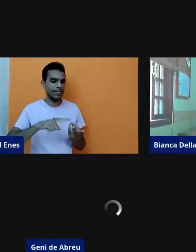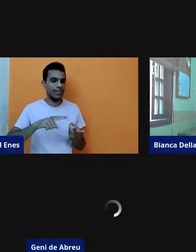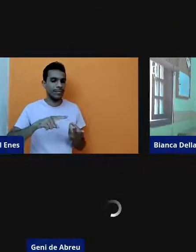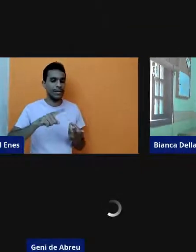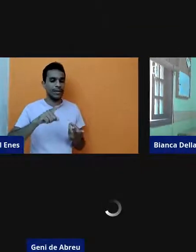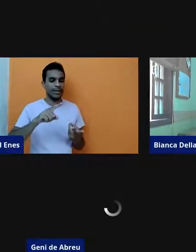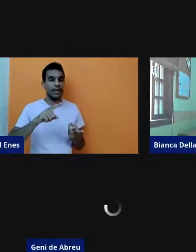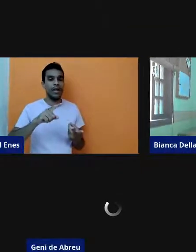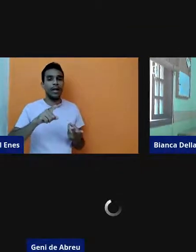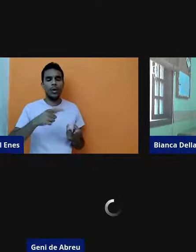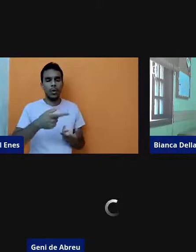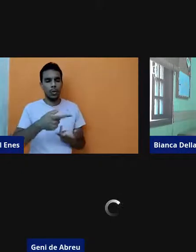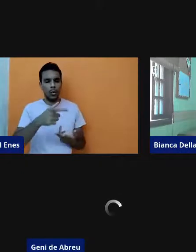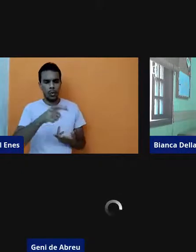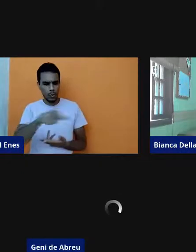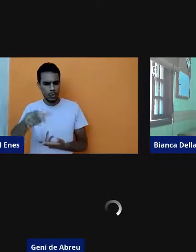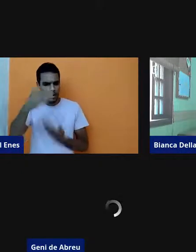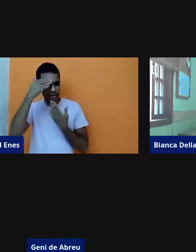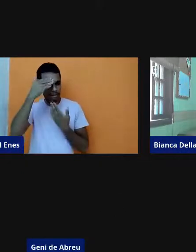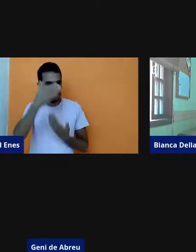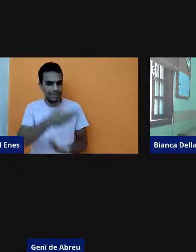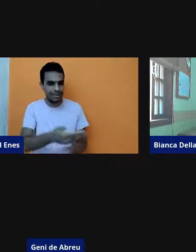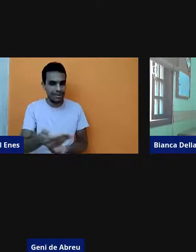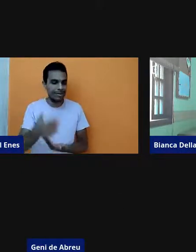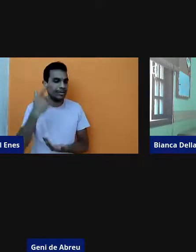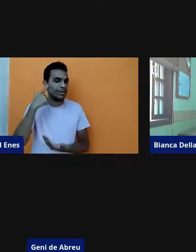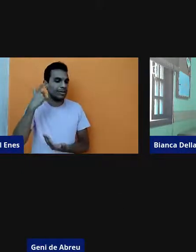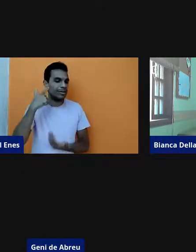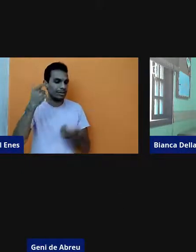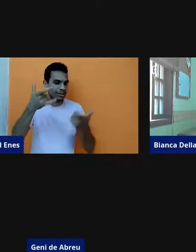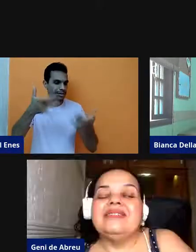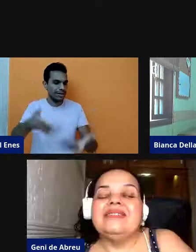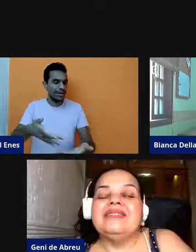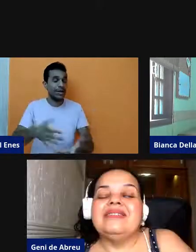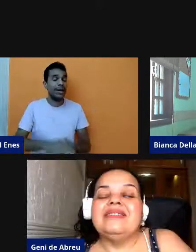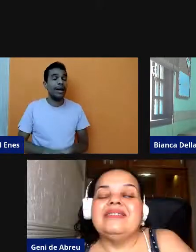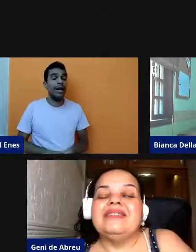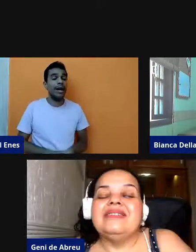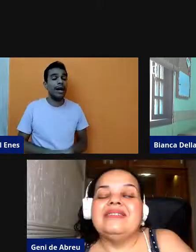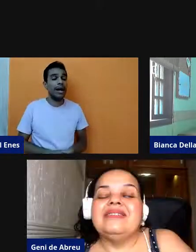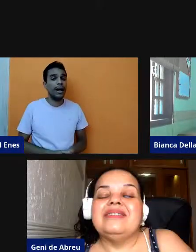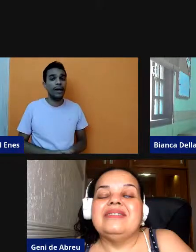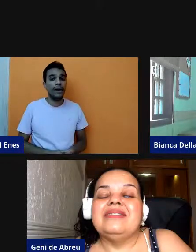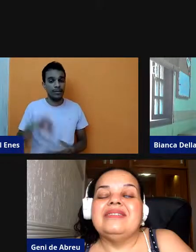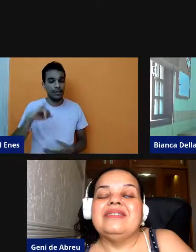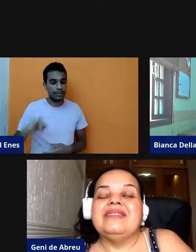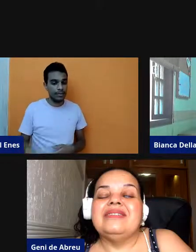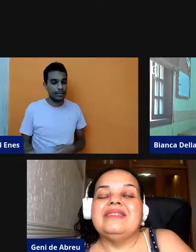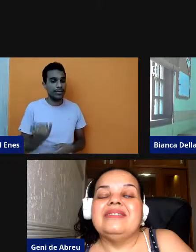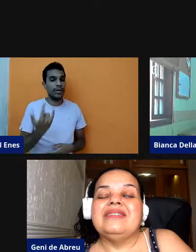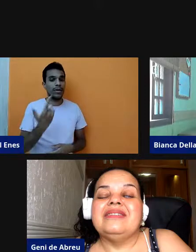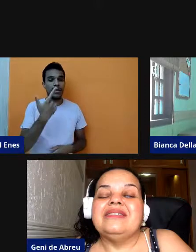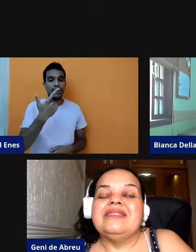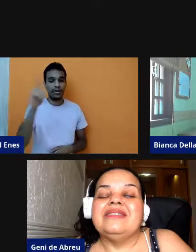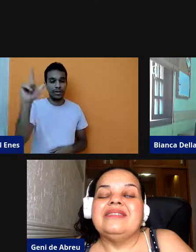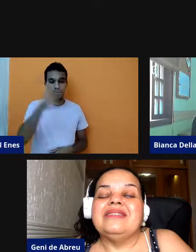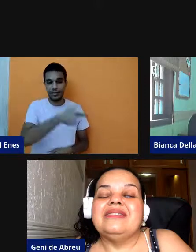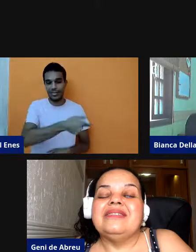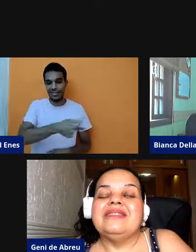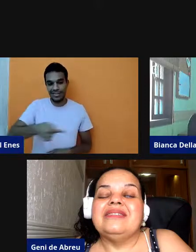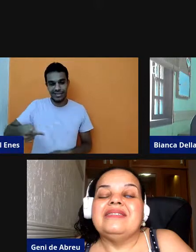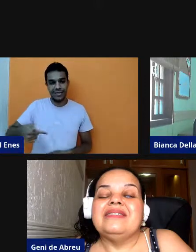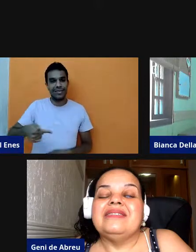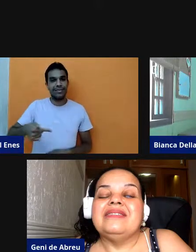Virginia Menezes que estão na sala de audiodescrição. E aí já vou aproveitar e avisar para vocês que semana que vem a gente tem a Luciana